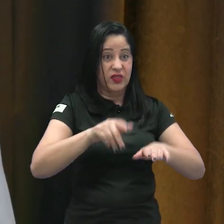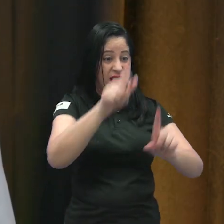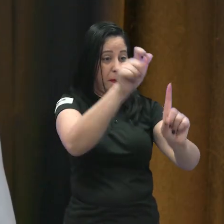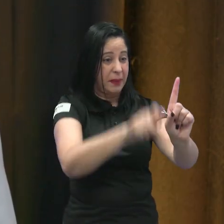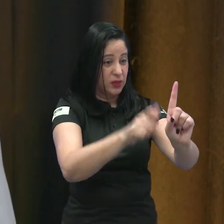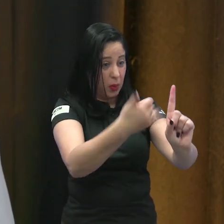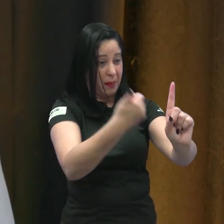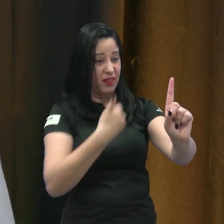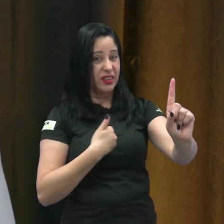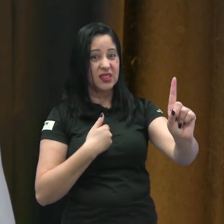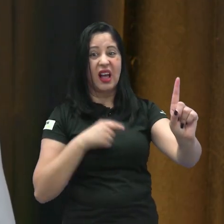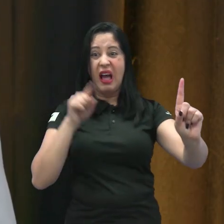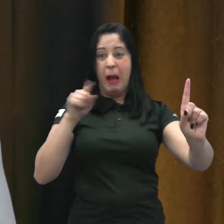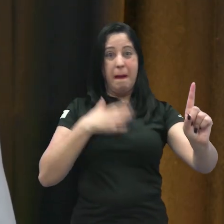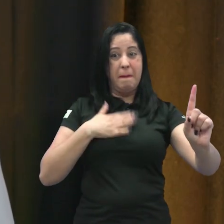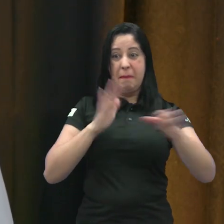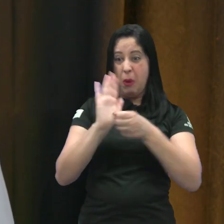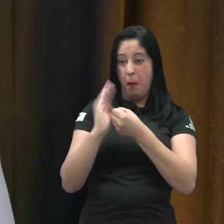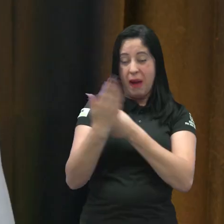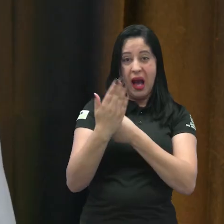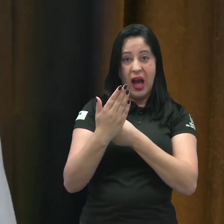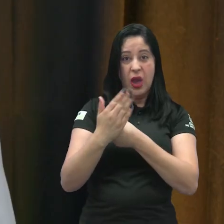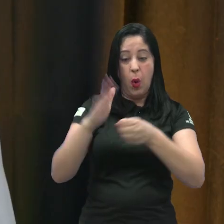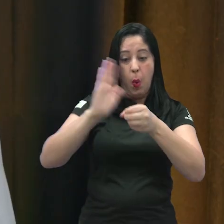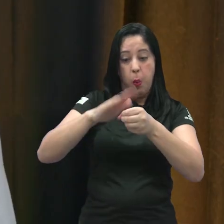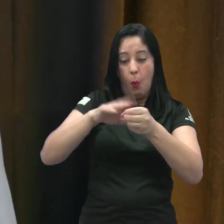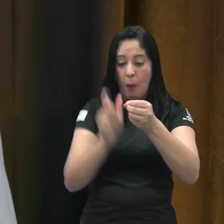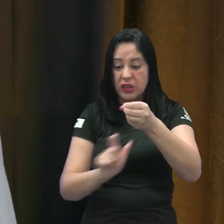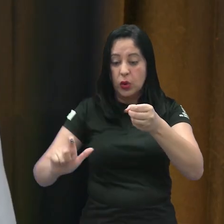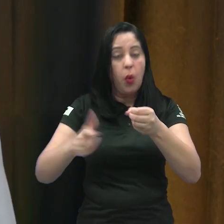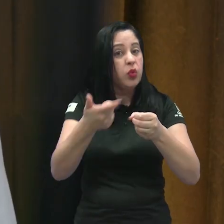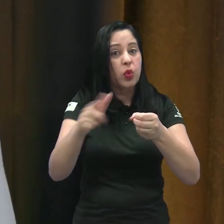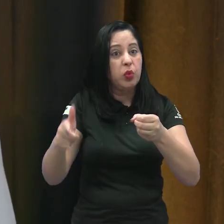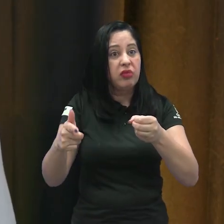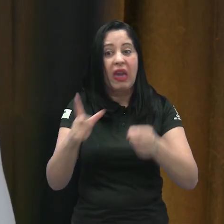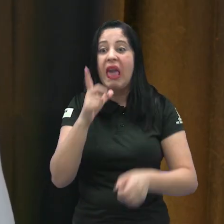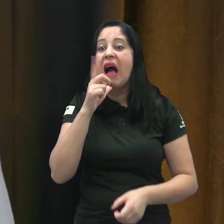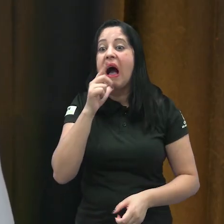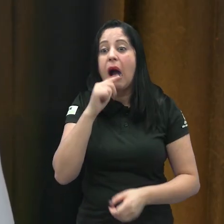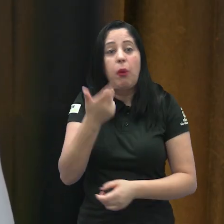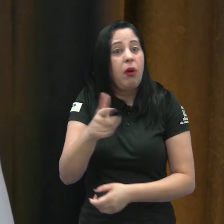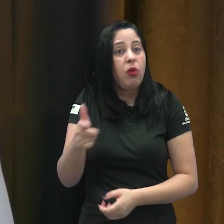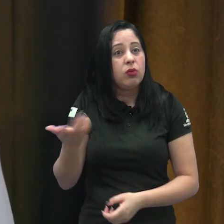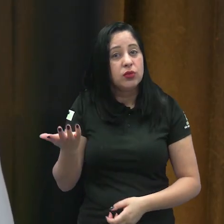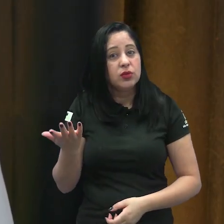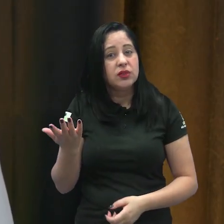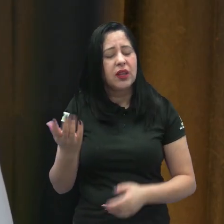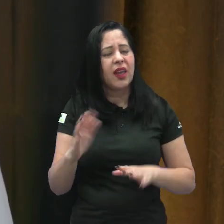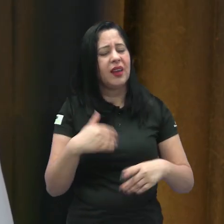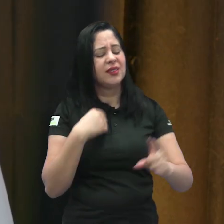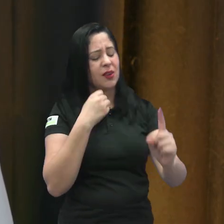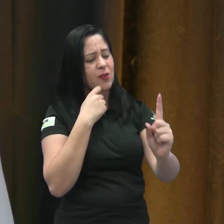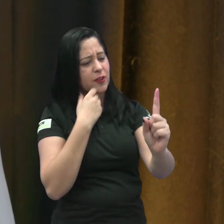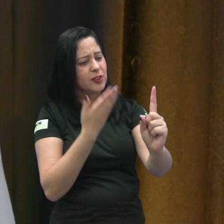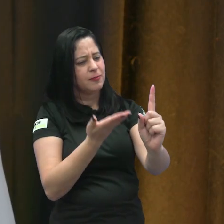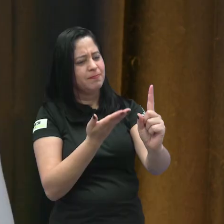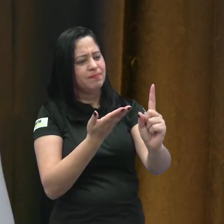no meu bairro não tem esgoto, não tem água, e você vê que é uma necessidade,